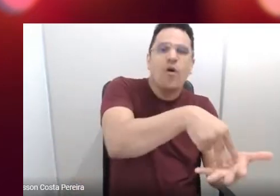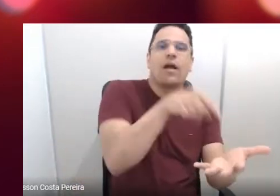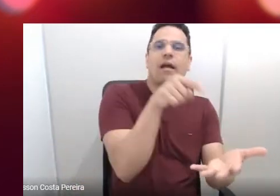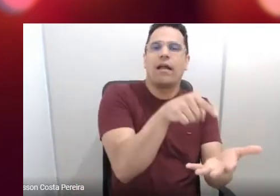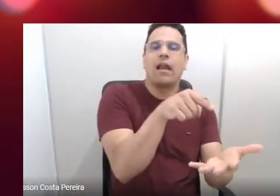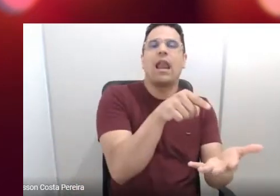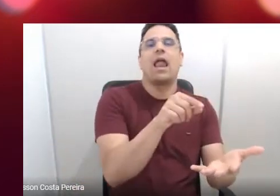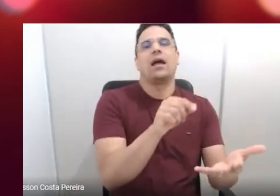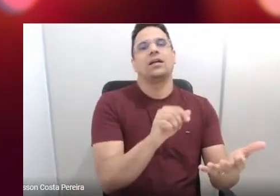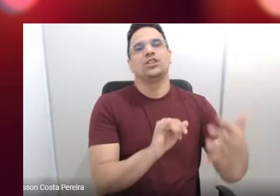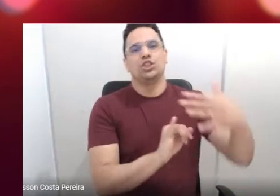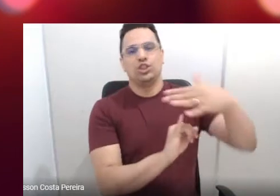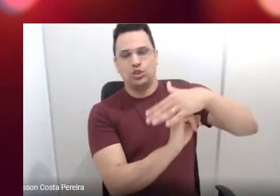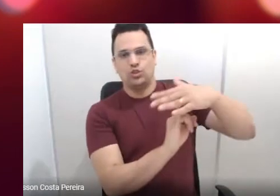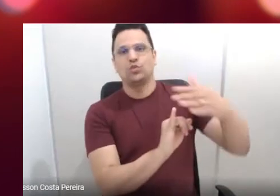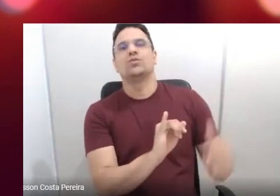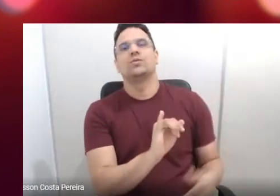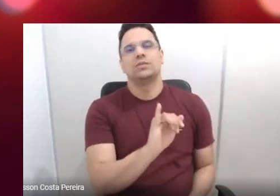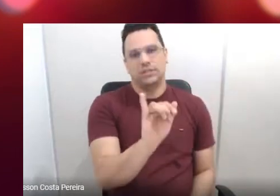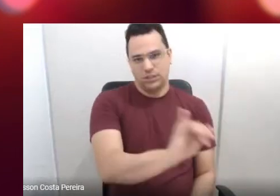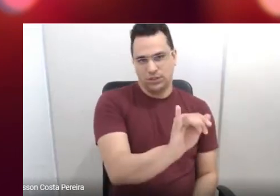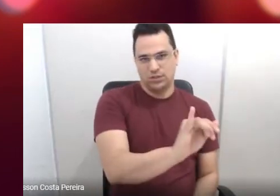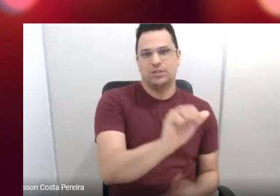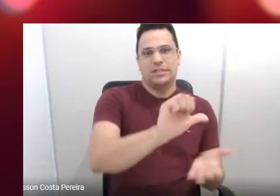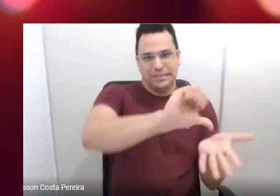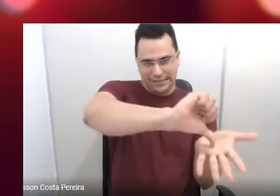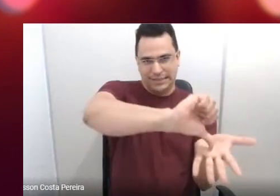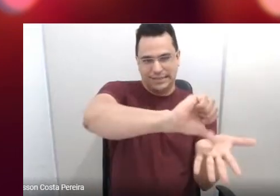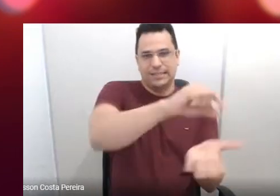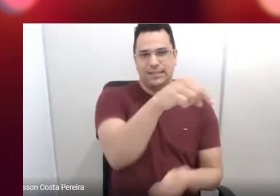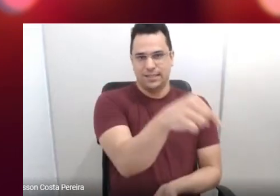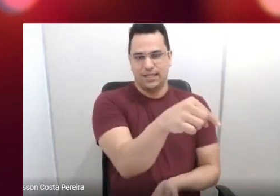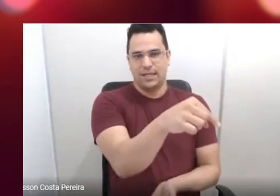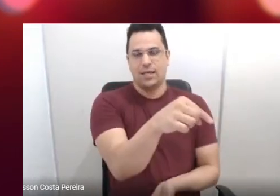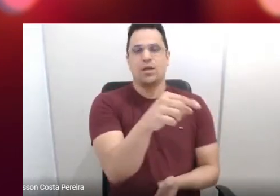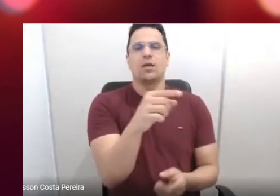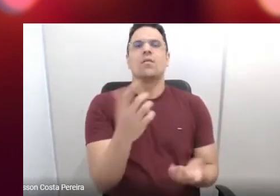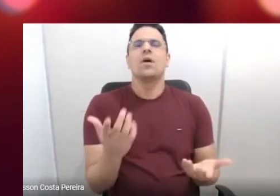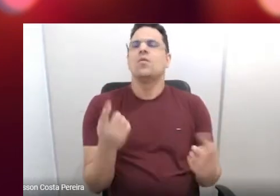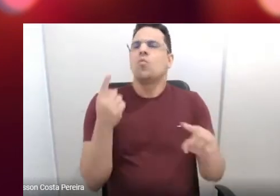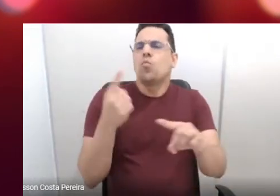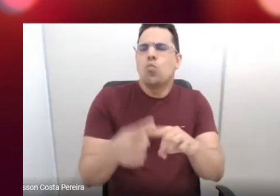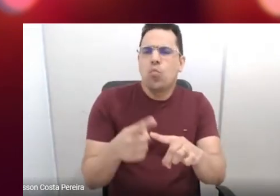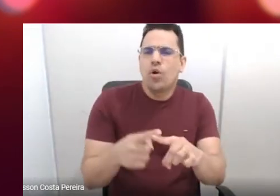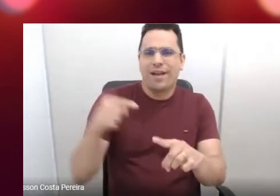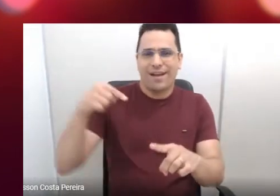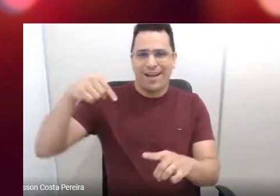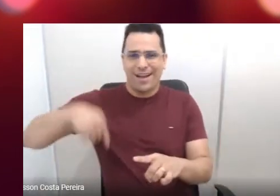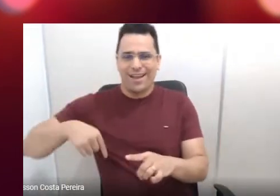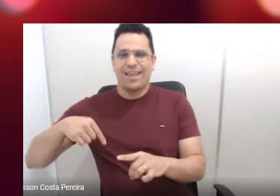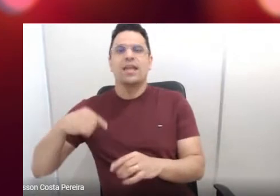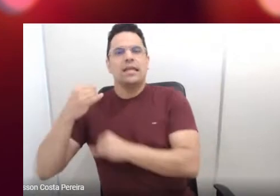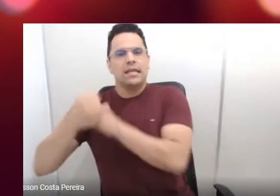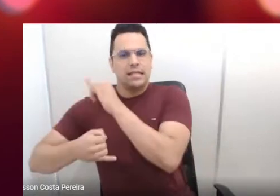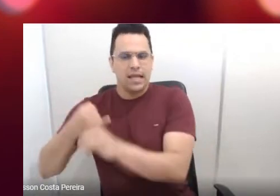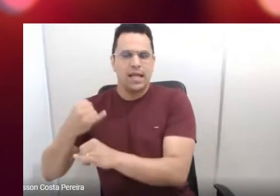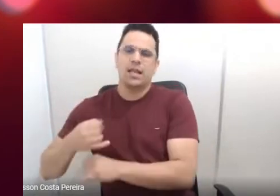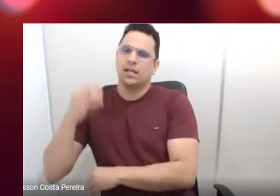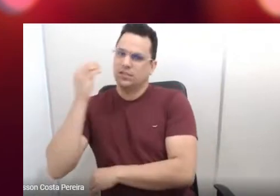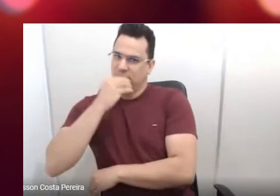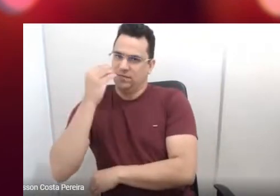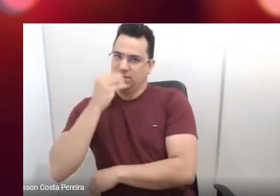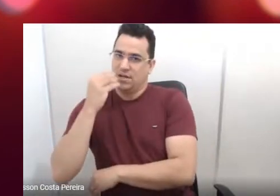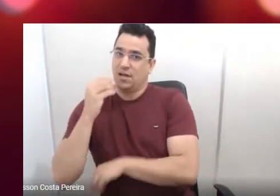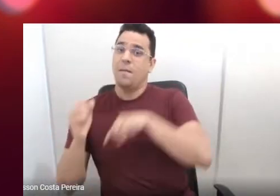Instituto, tomando todos os cuidados, porque devido ao grande problema de internet da Taquatiara, aqui é o local que a gente